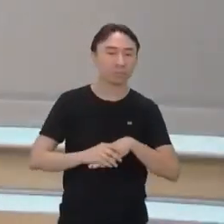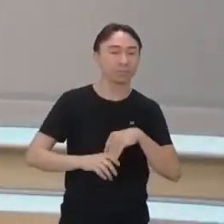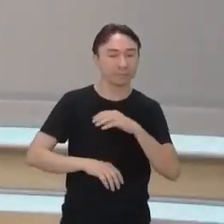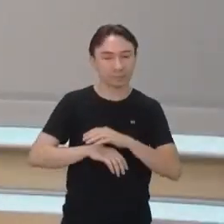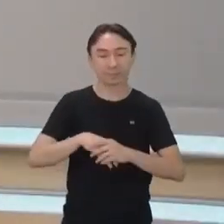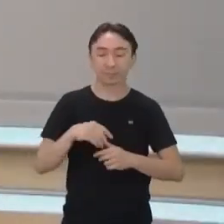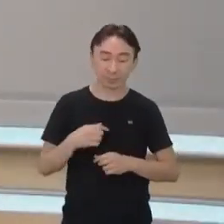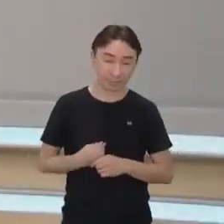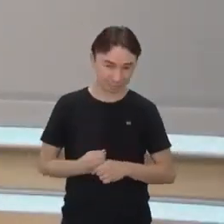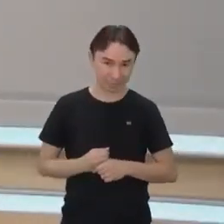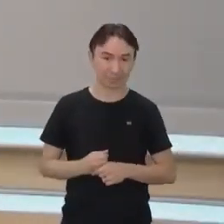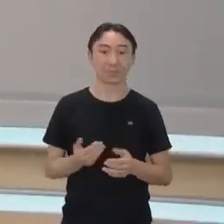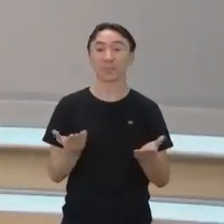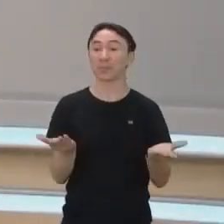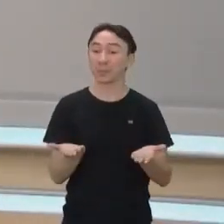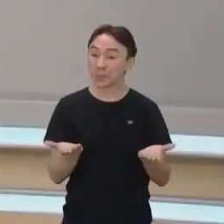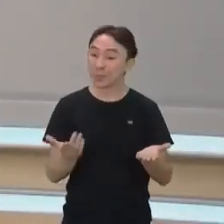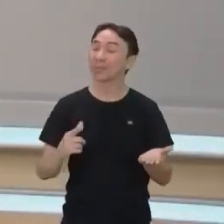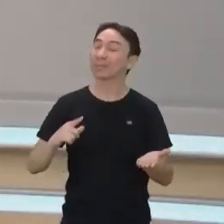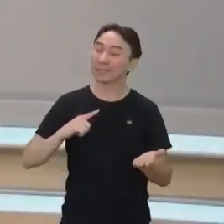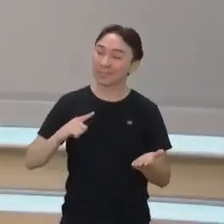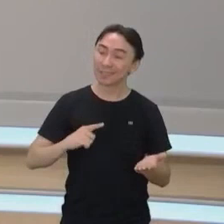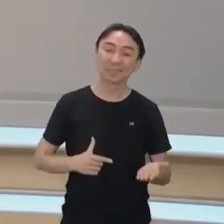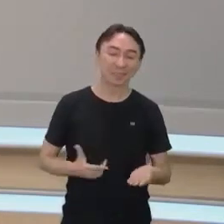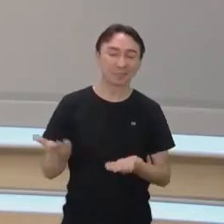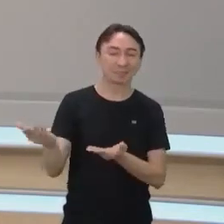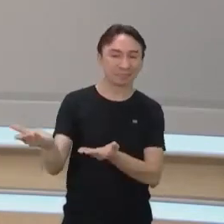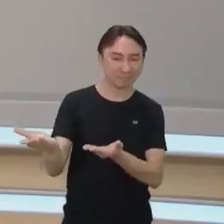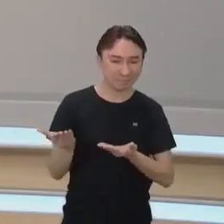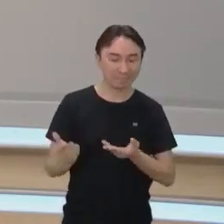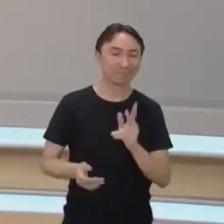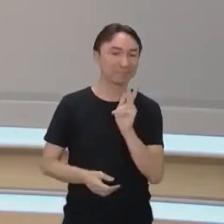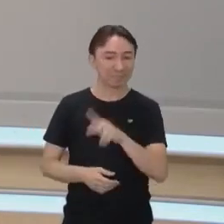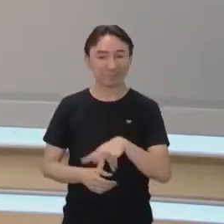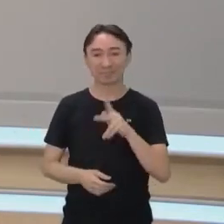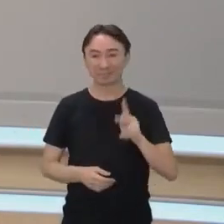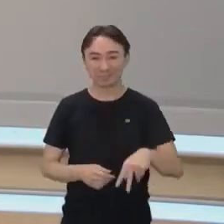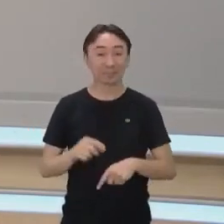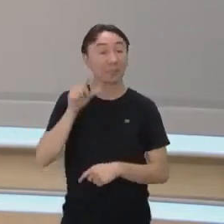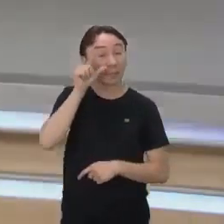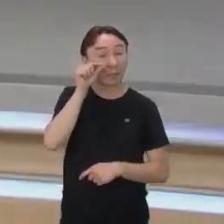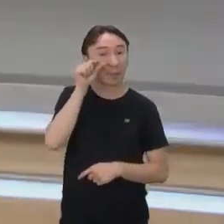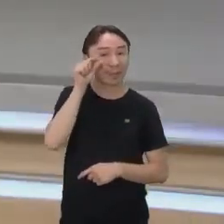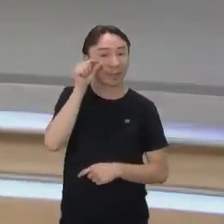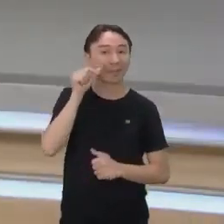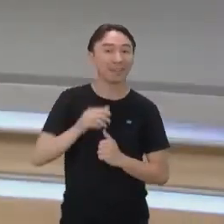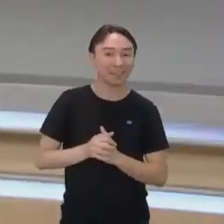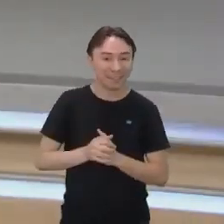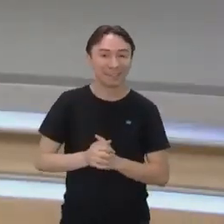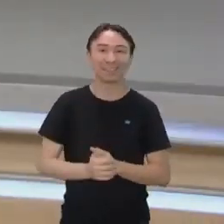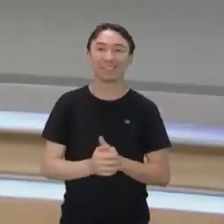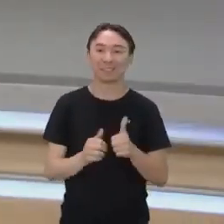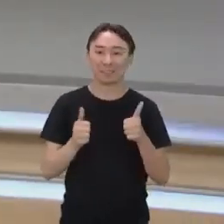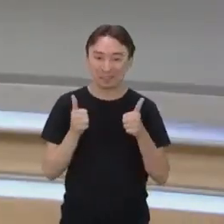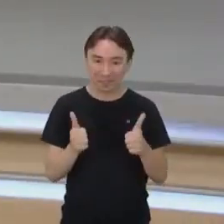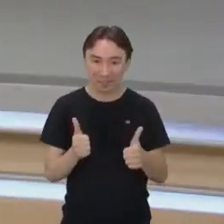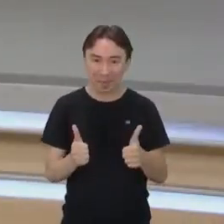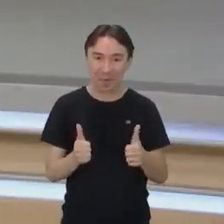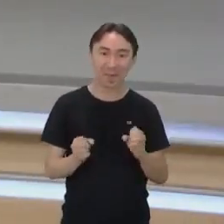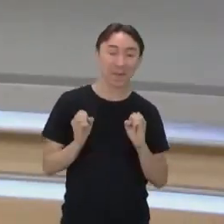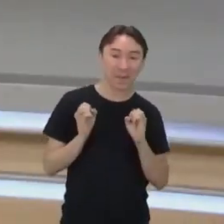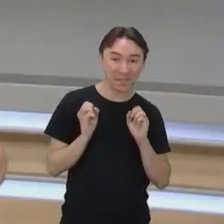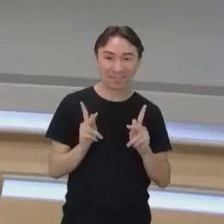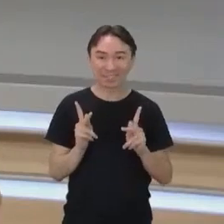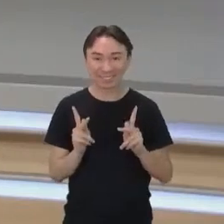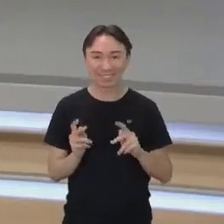e para a aula de hoje nós temos um convidado, o professor Alcides Guerreiro. Tudo bem, professor? Tudo bem, meu caro. É